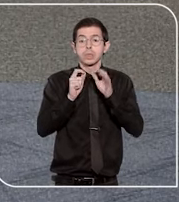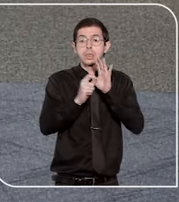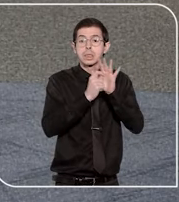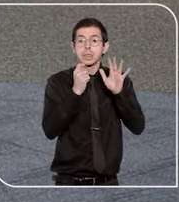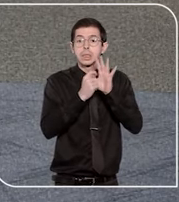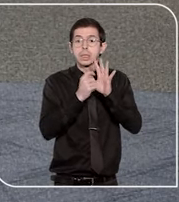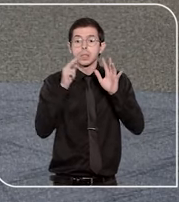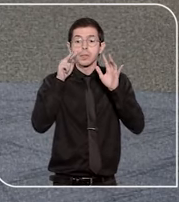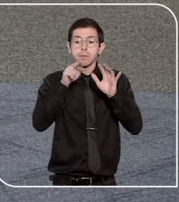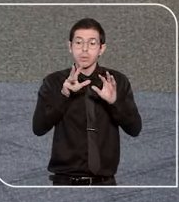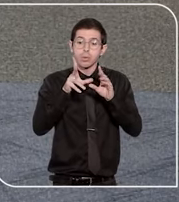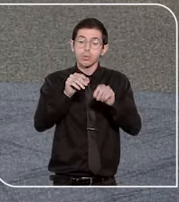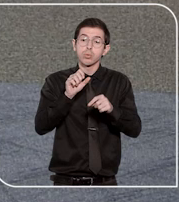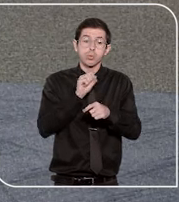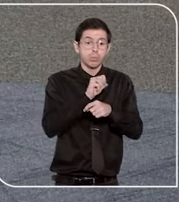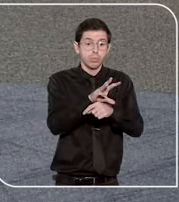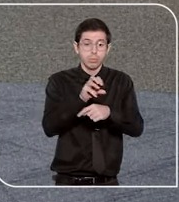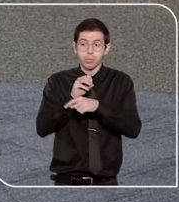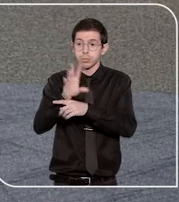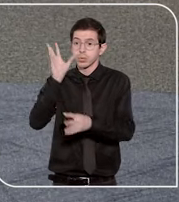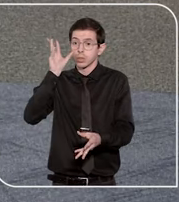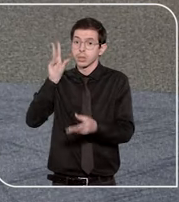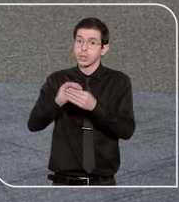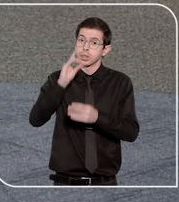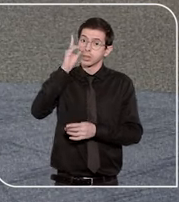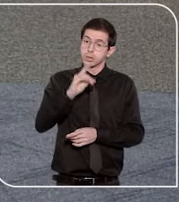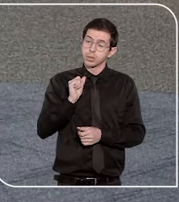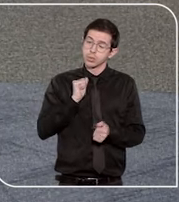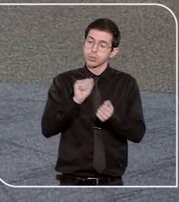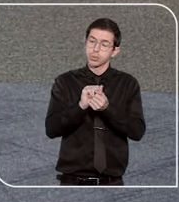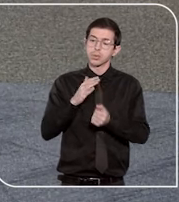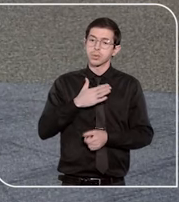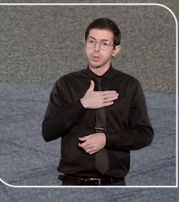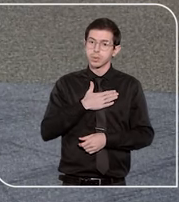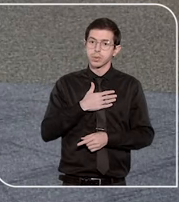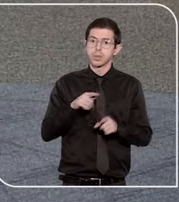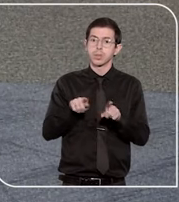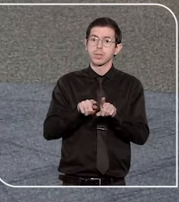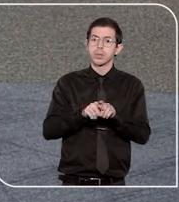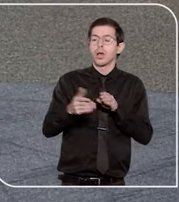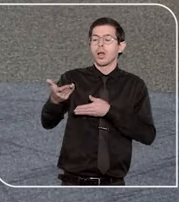que a gente publica, Entender Direito comigo, além de curtir e compartilhar